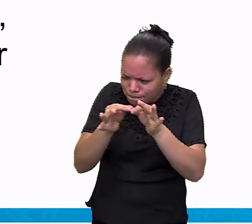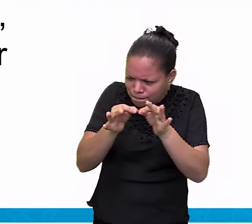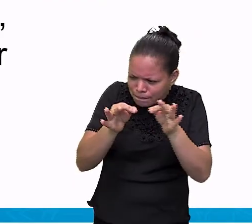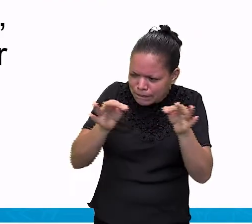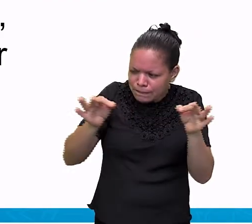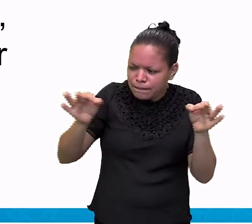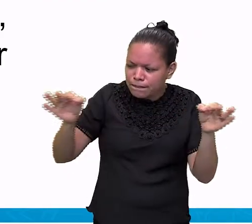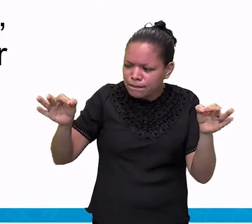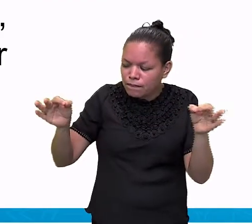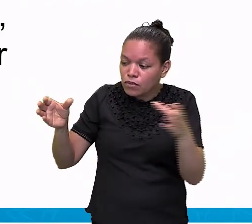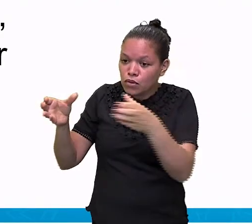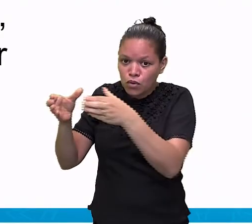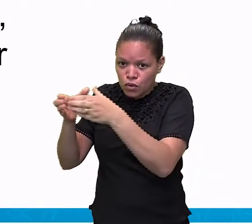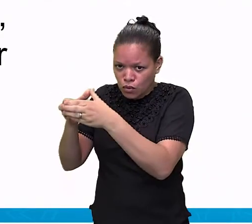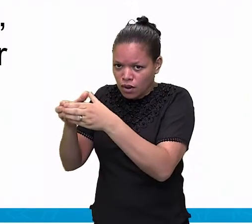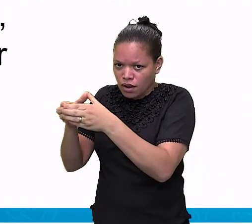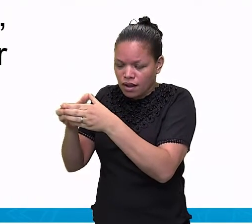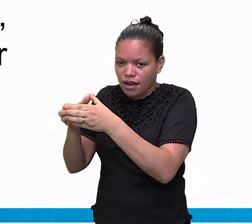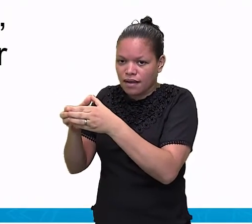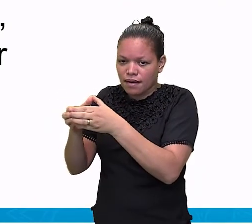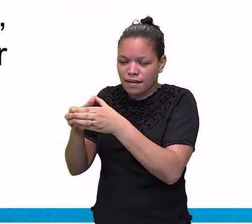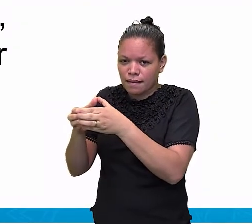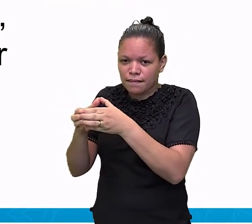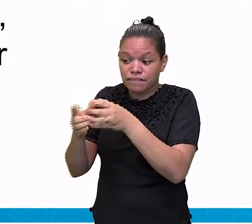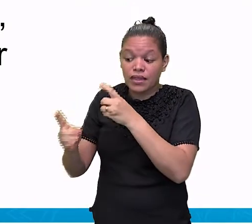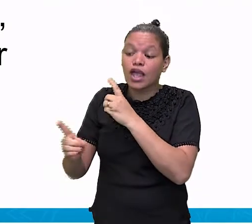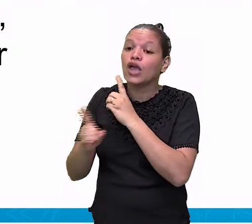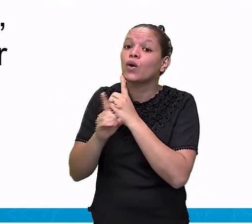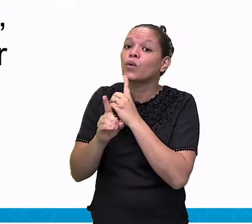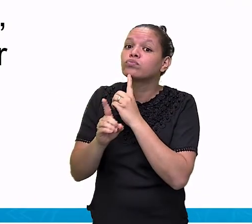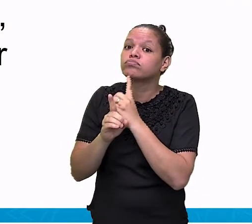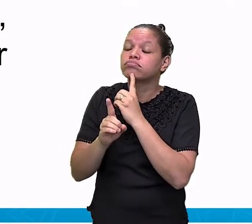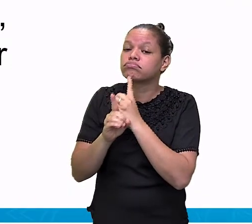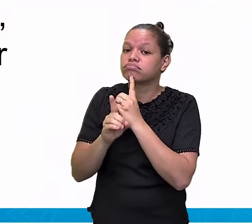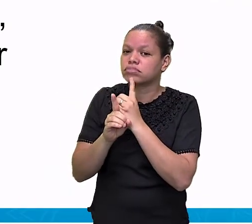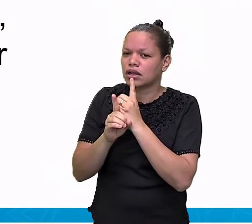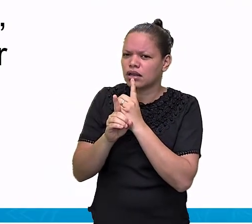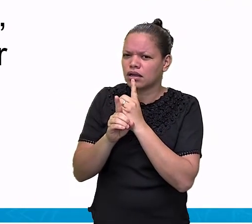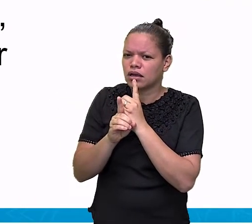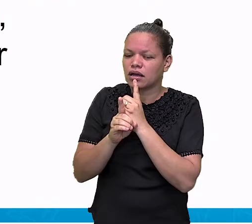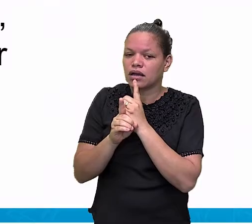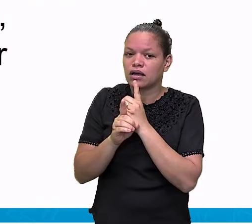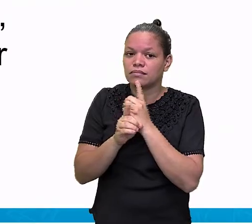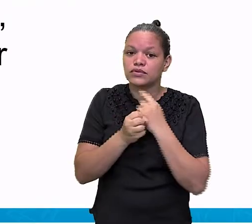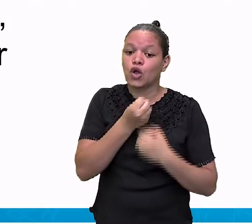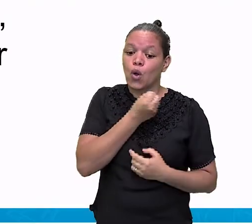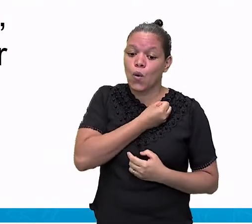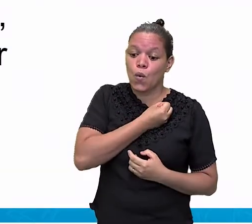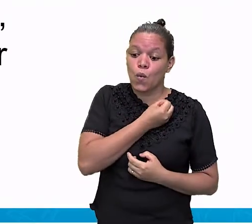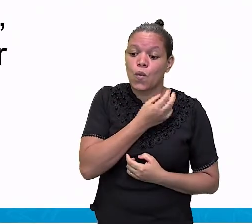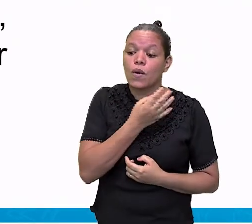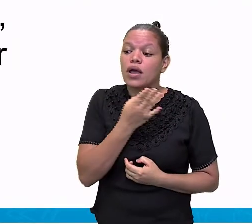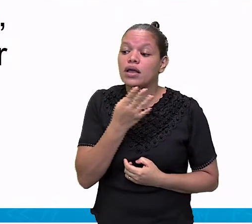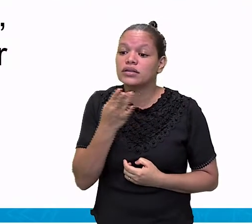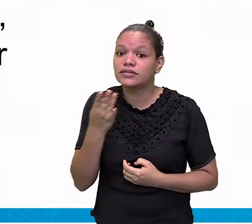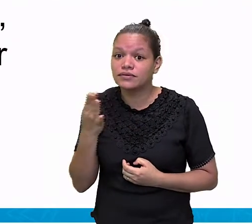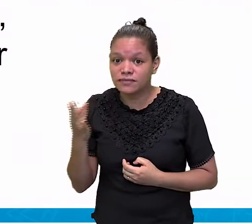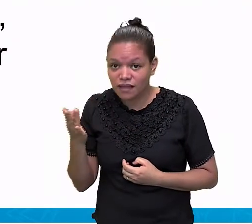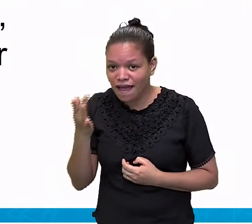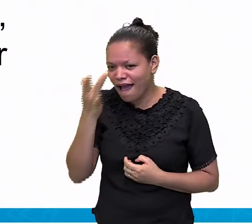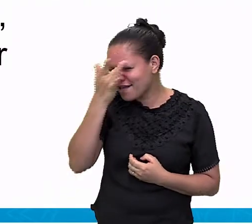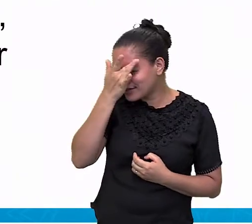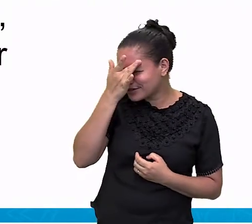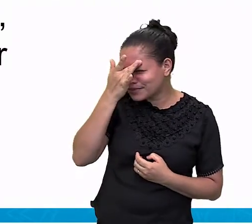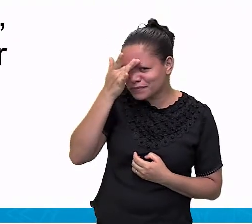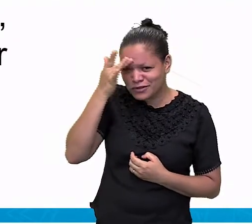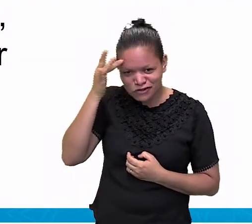o resultado é a densidade demográfica, ou seja, o número de habitantes por